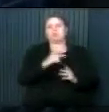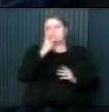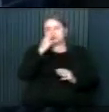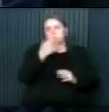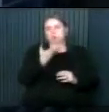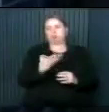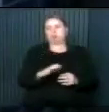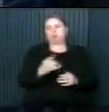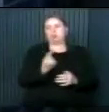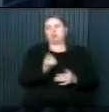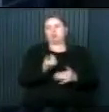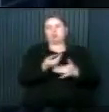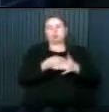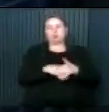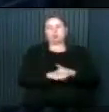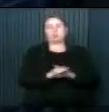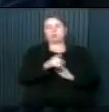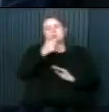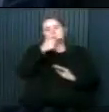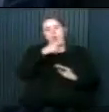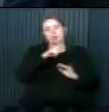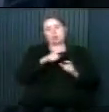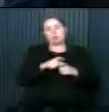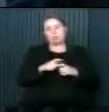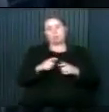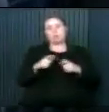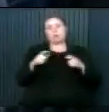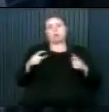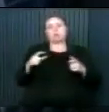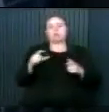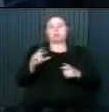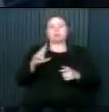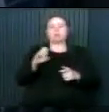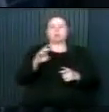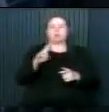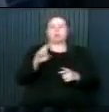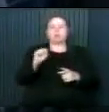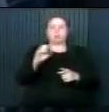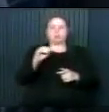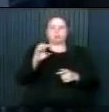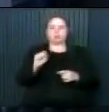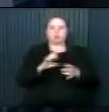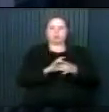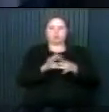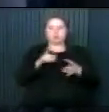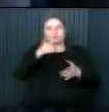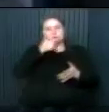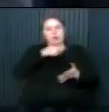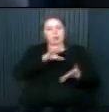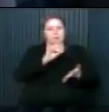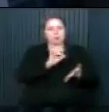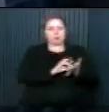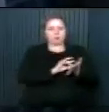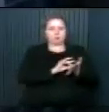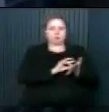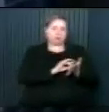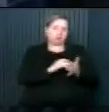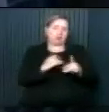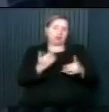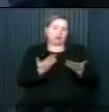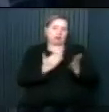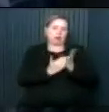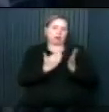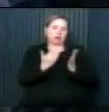dos depósitos judiciais para ampliar os recursos disponíveis para aplicações, elevando,